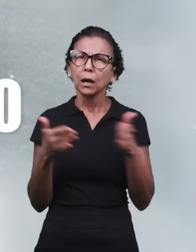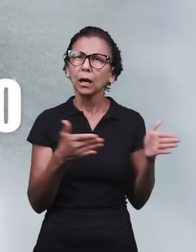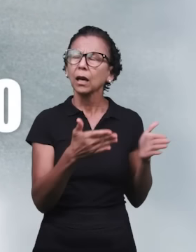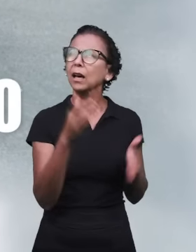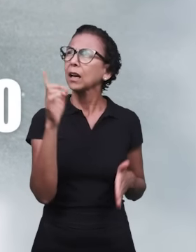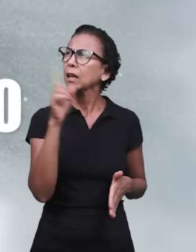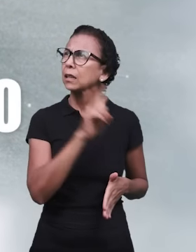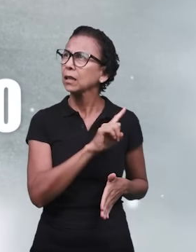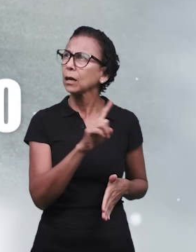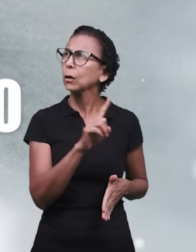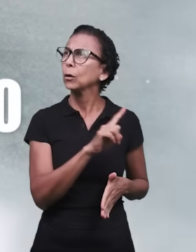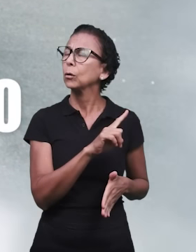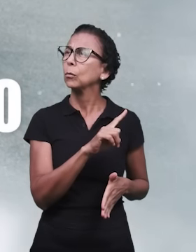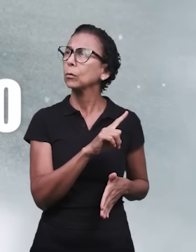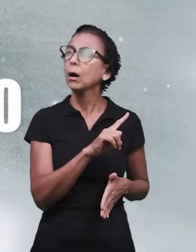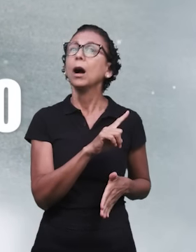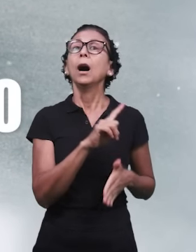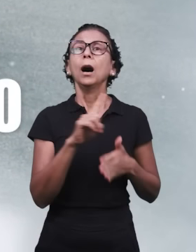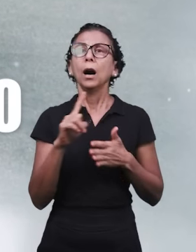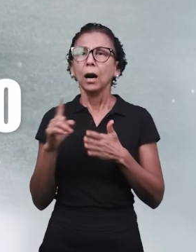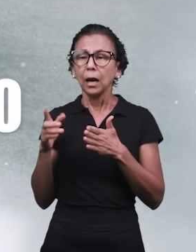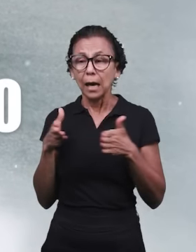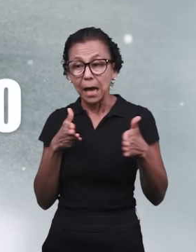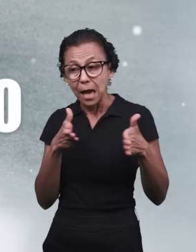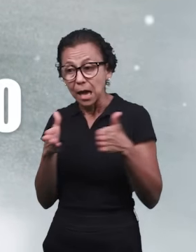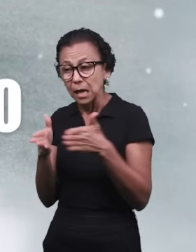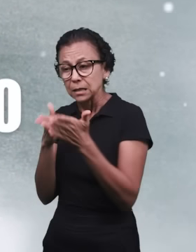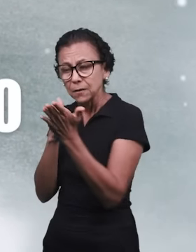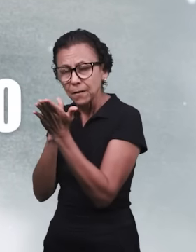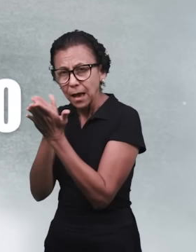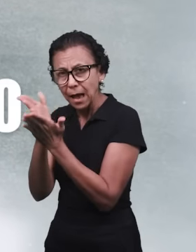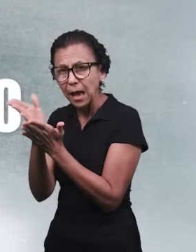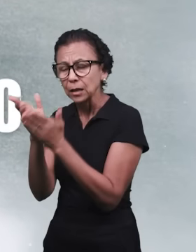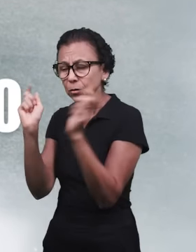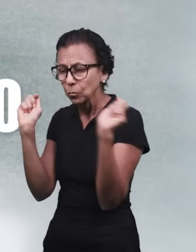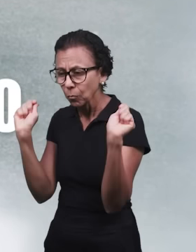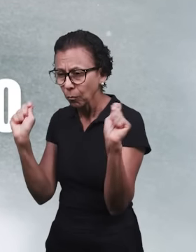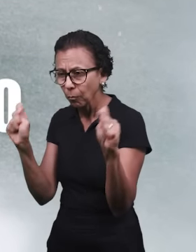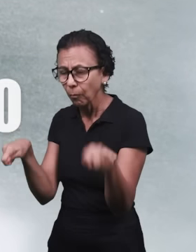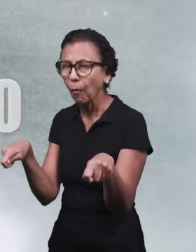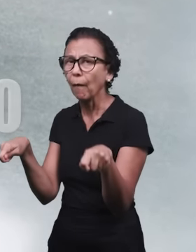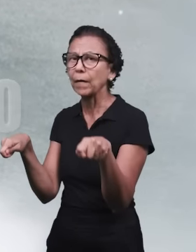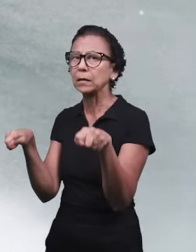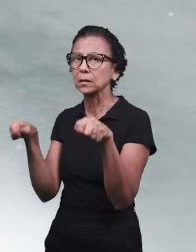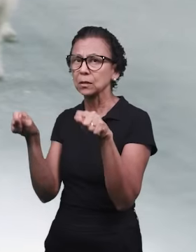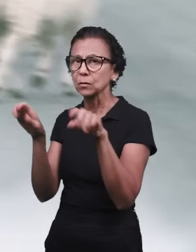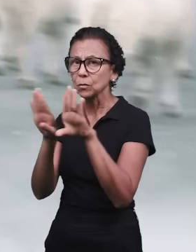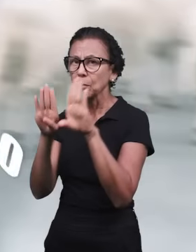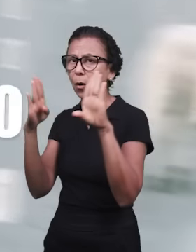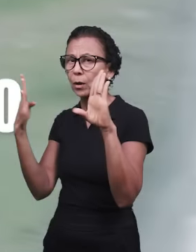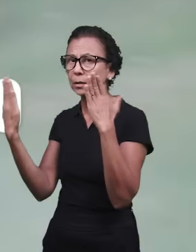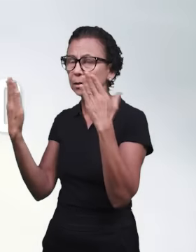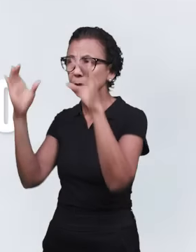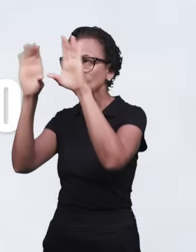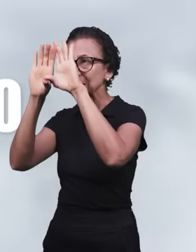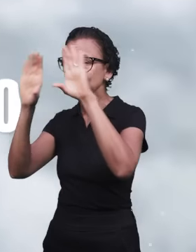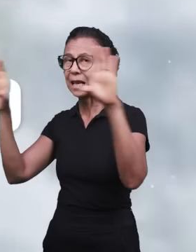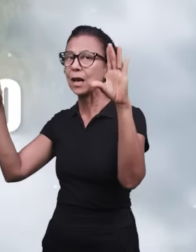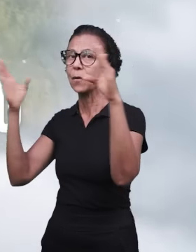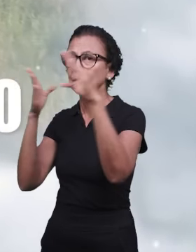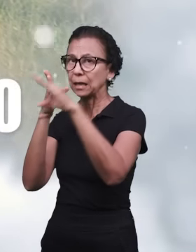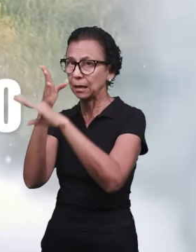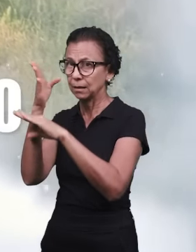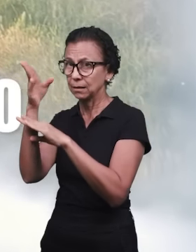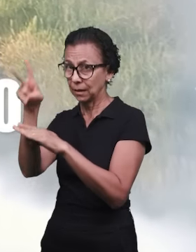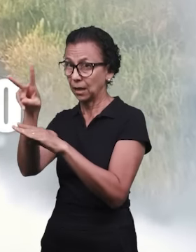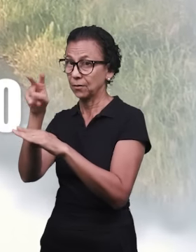outro caminho, que a porta do céu sou eu. Não